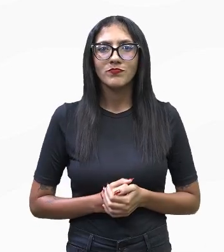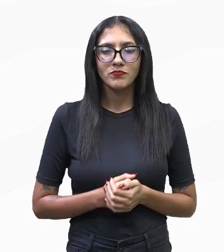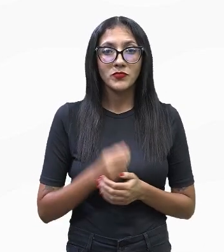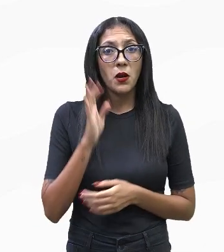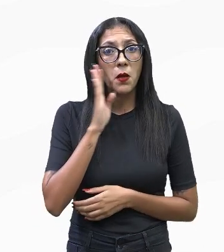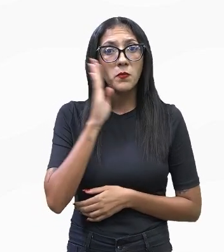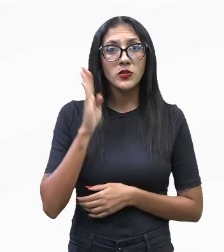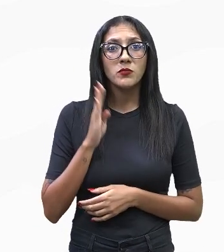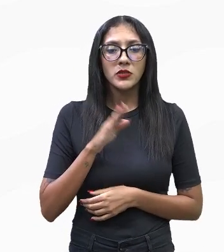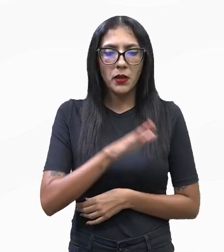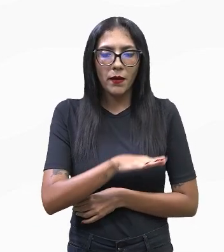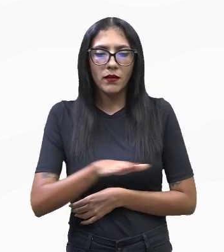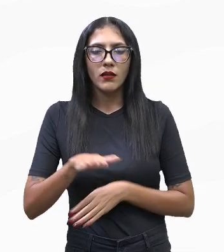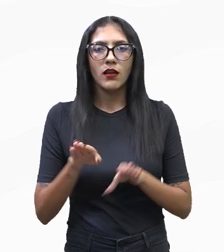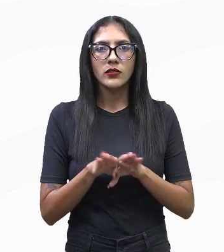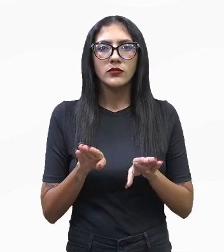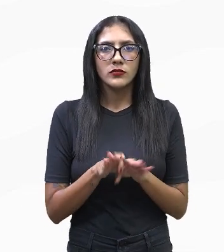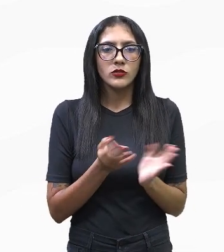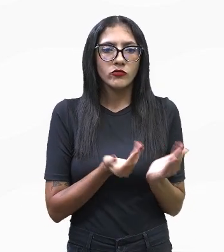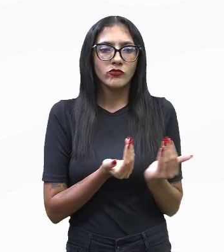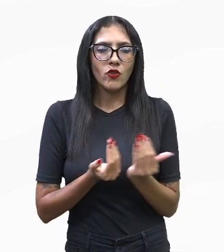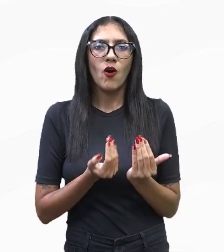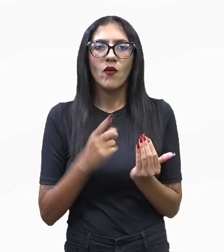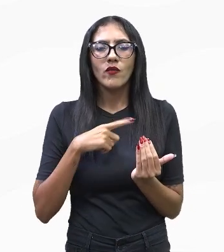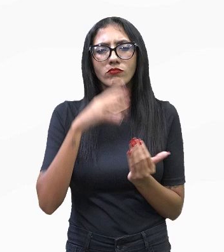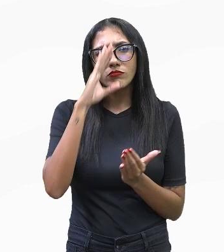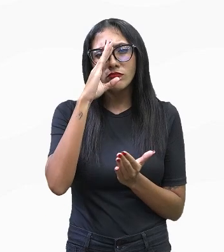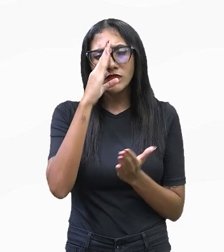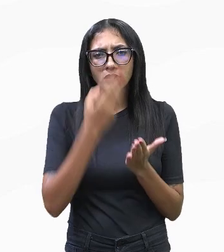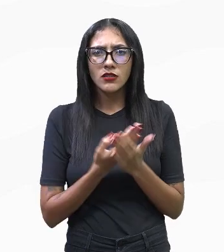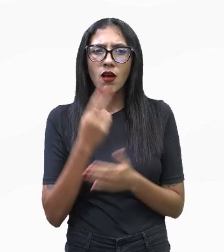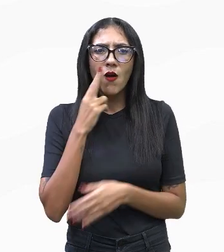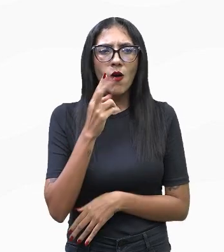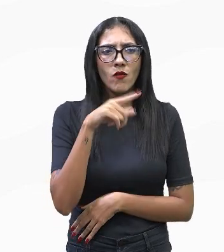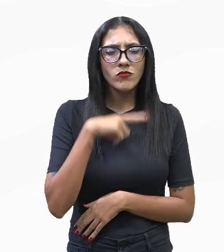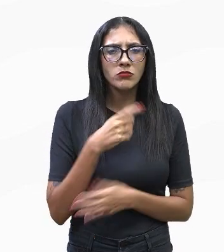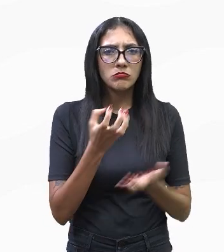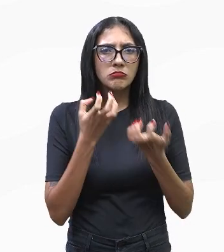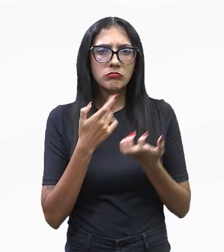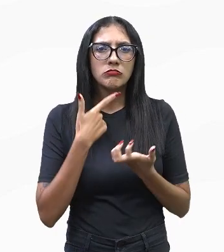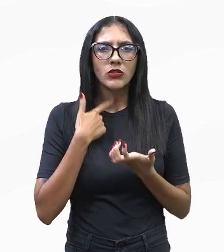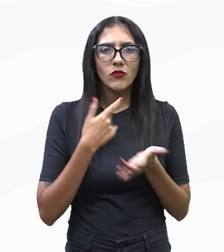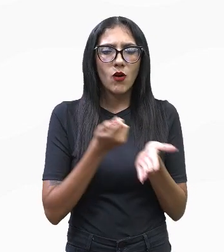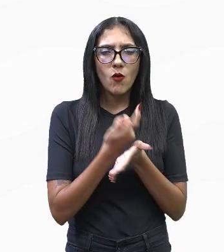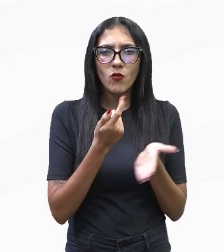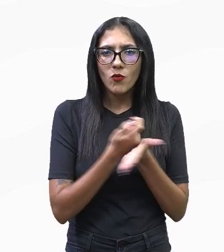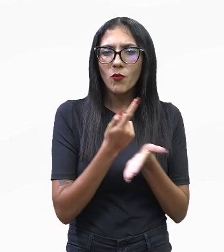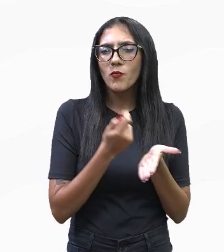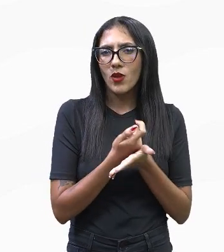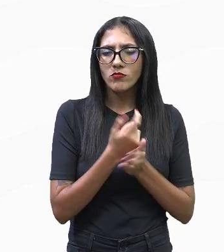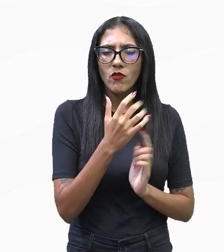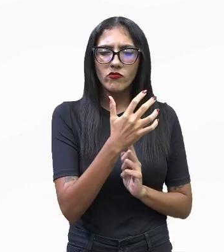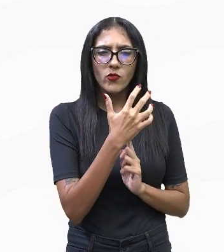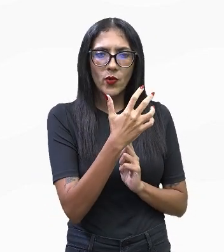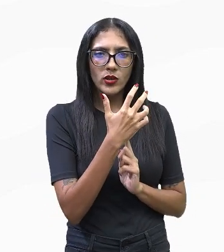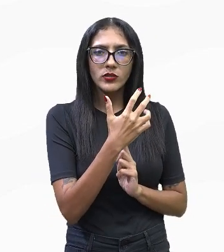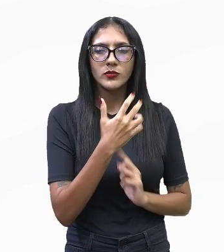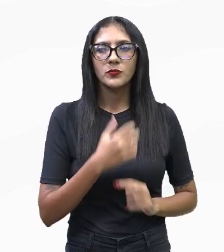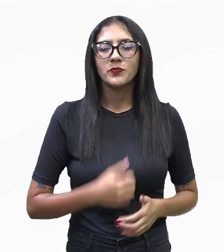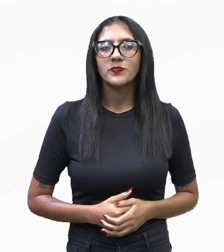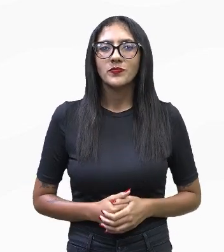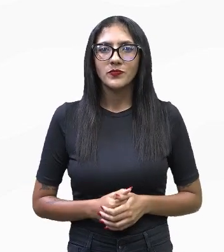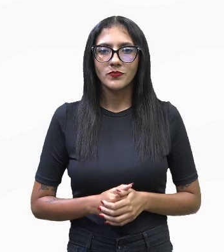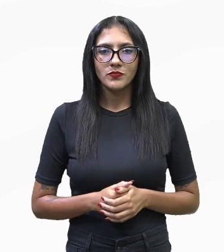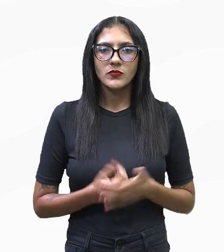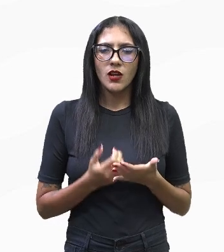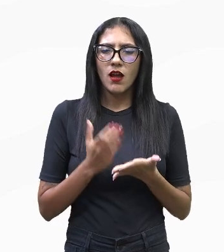crianças e adolescentes, é levado o quê? A acreditar que esses produtos são bons. São bons, é levado a acreditar. Mas assim como, às vezes